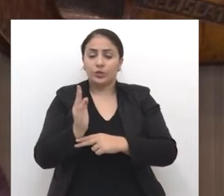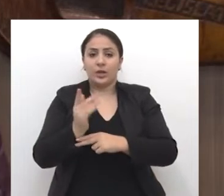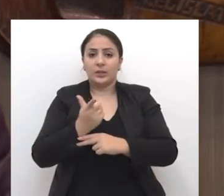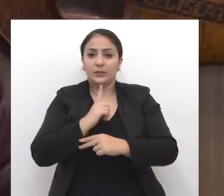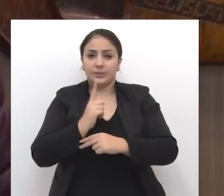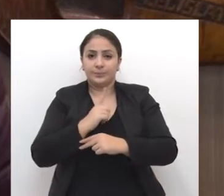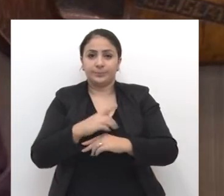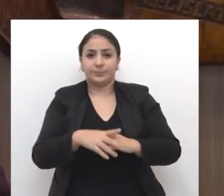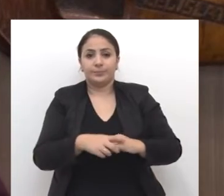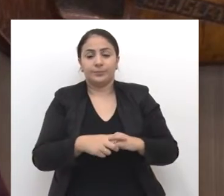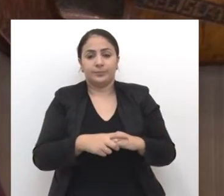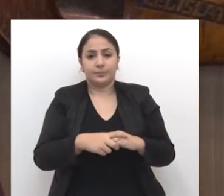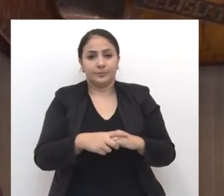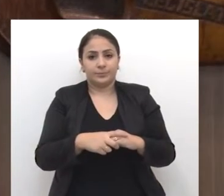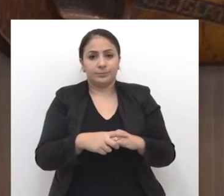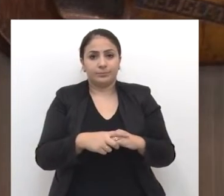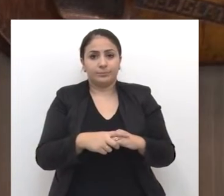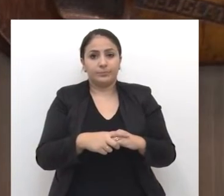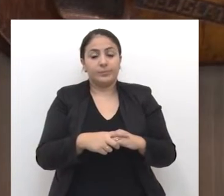já tem...